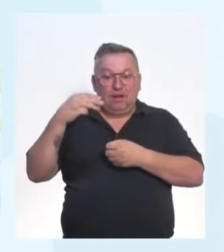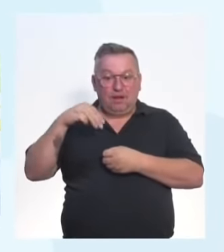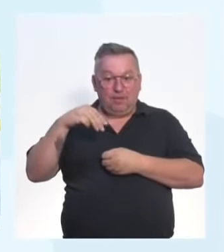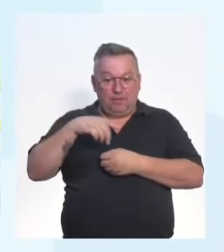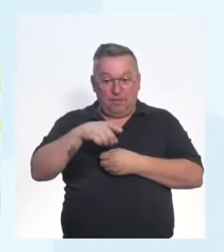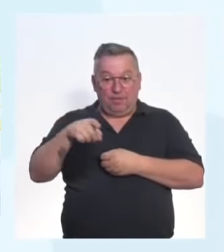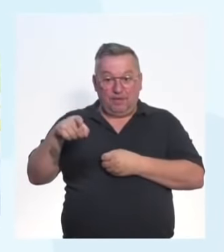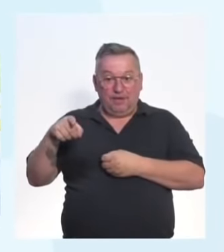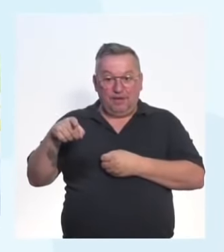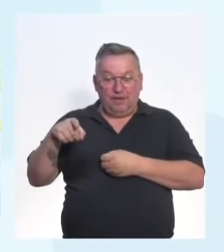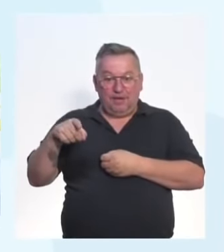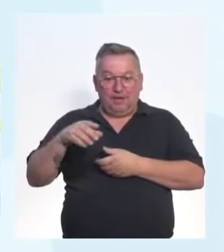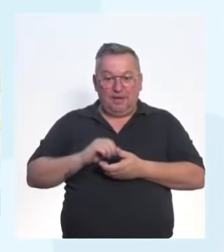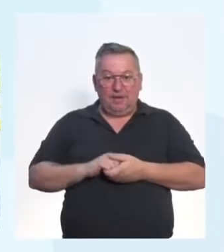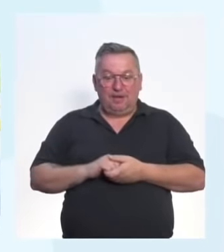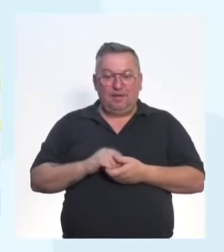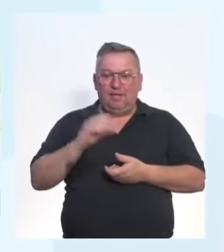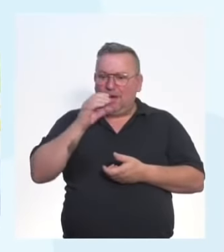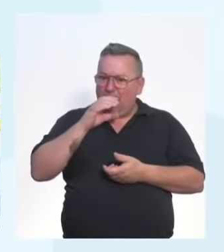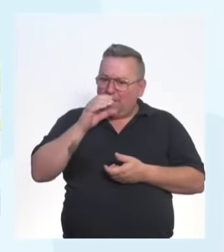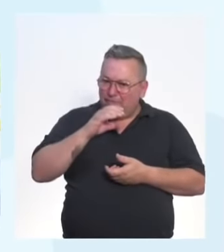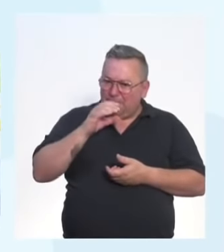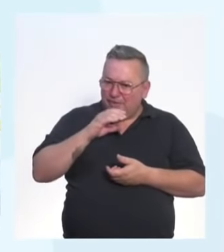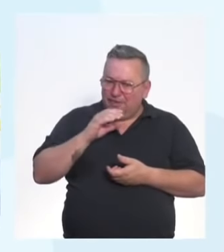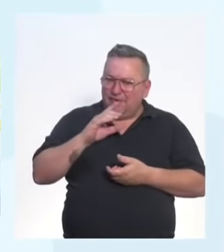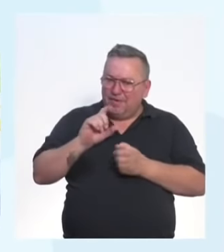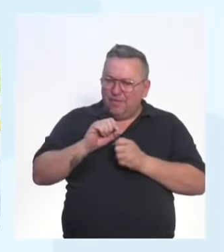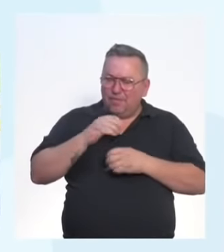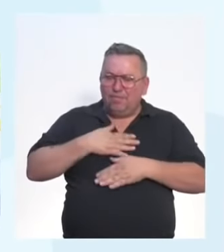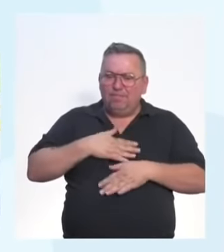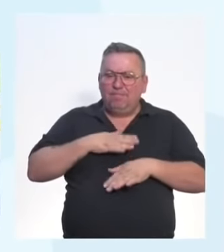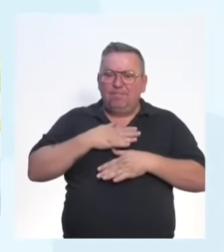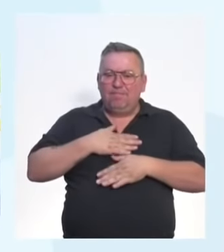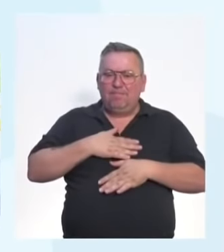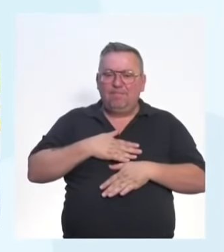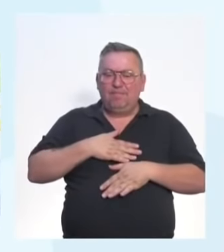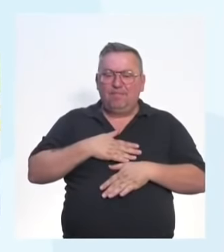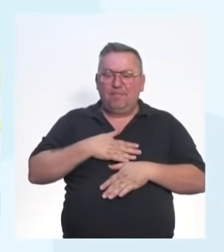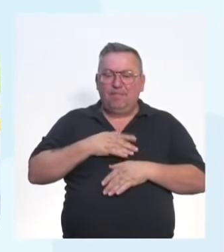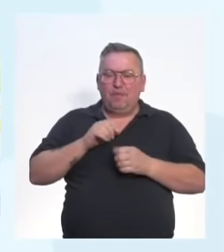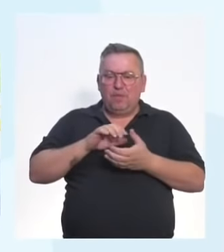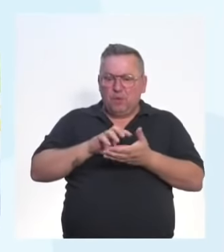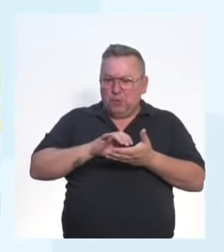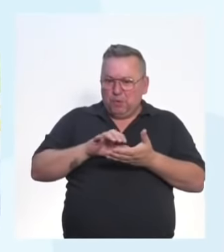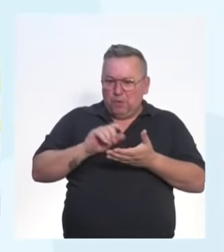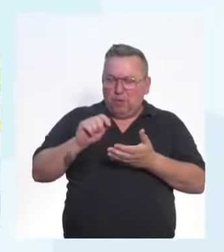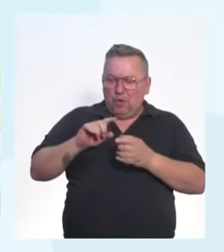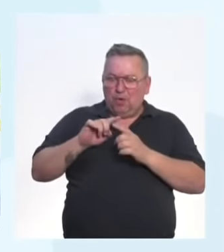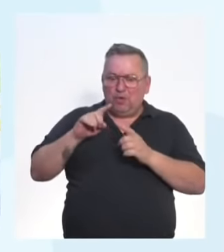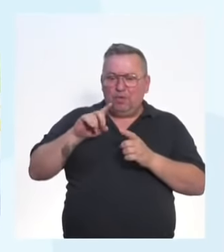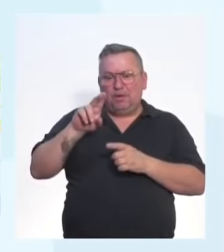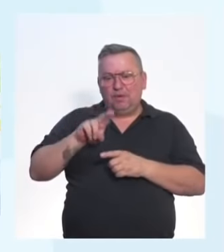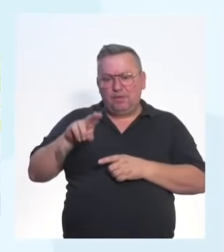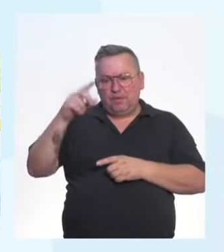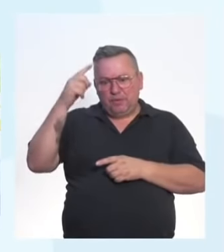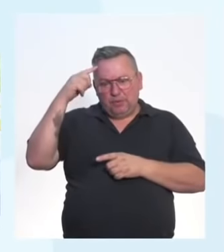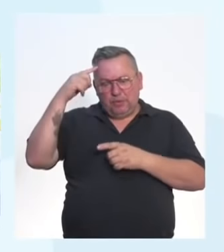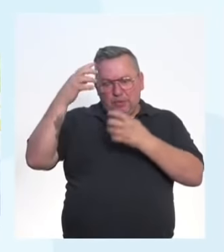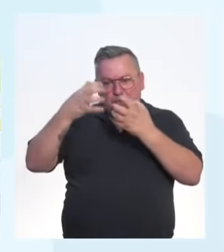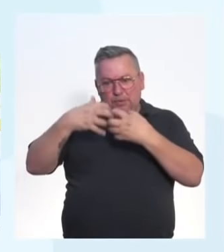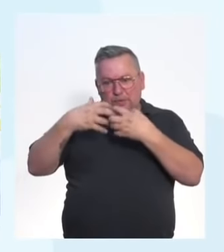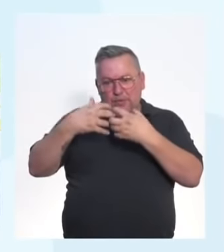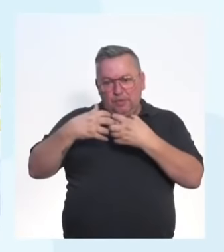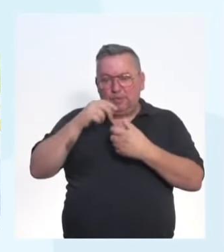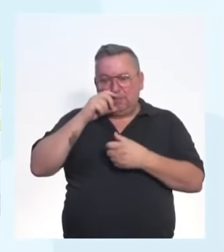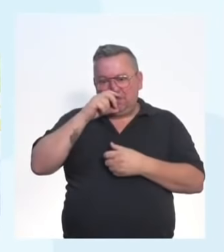minutinhos para vocês, tá? Rapidinho, tá? Faz com calma. Tá? Pode usar a calculadora? Pode, não tem muito problema. Mas qual que é a ideia? Professor, vou